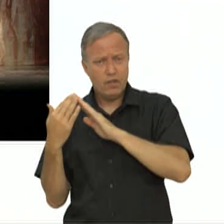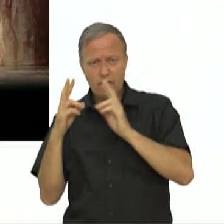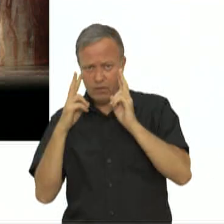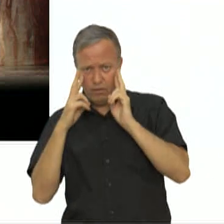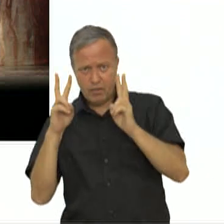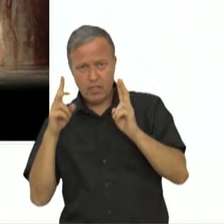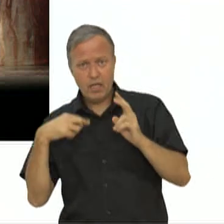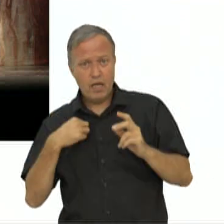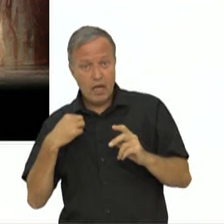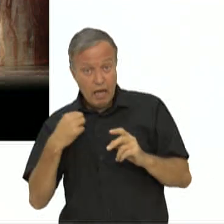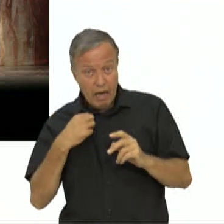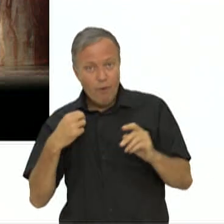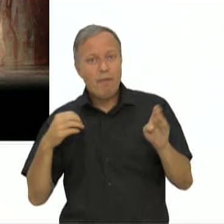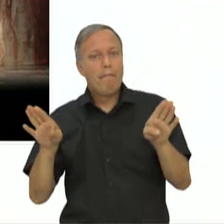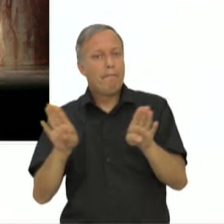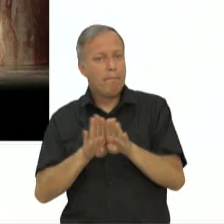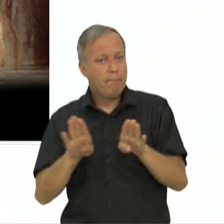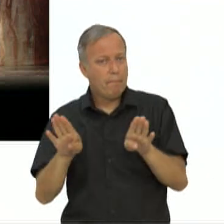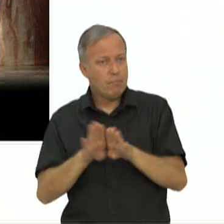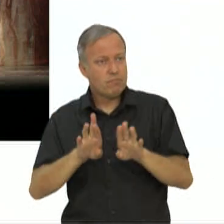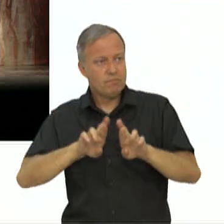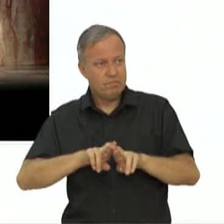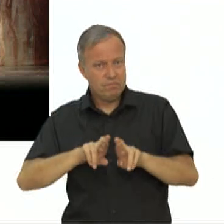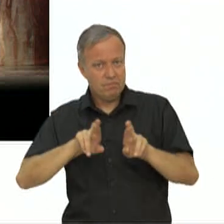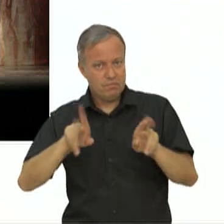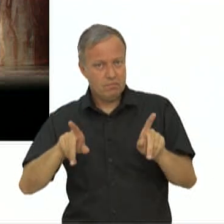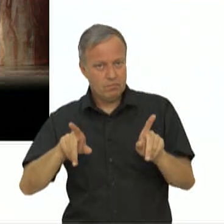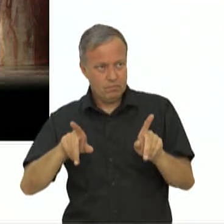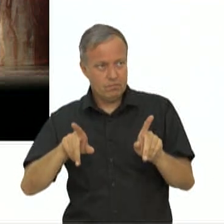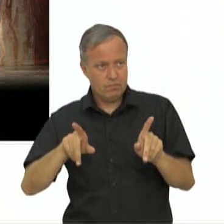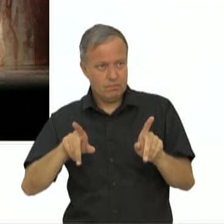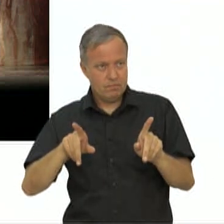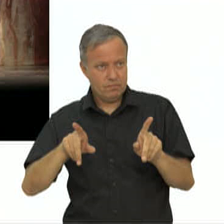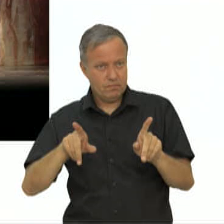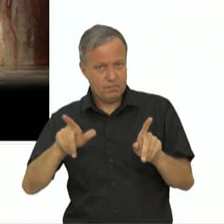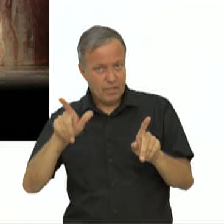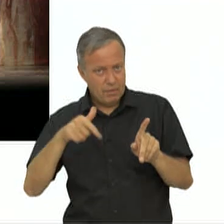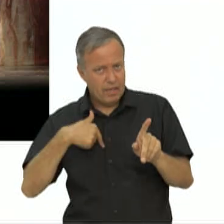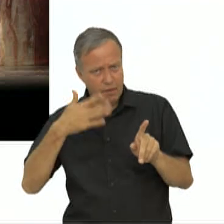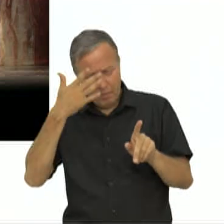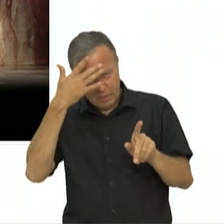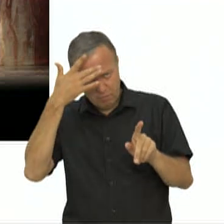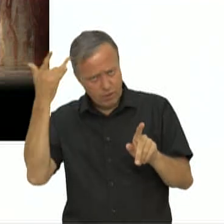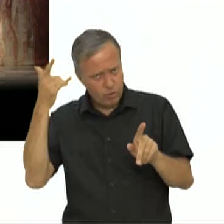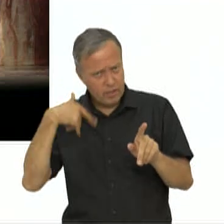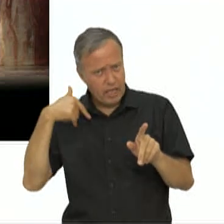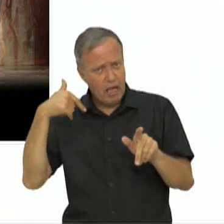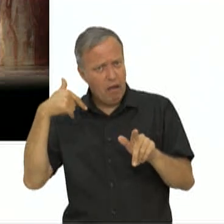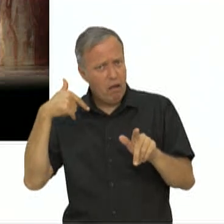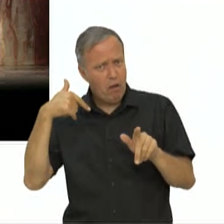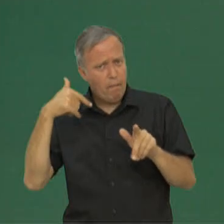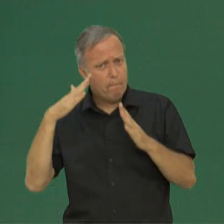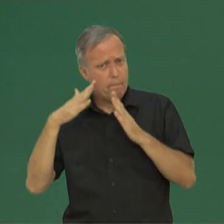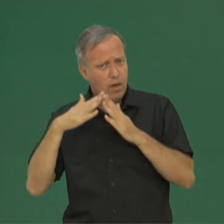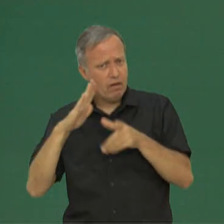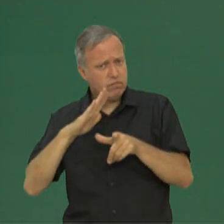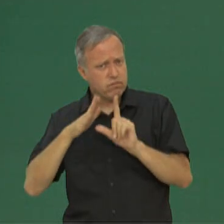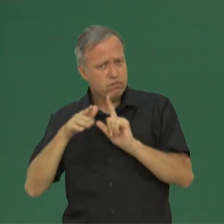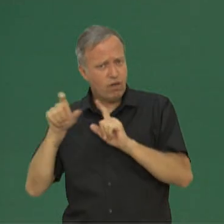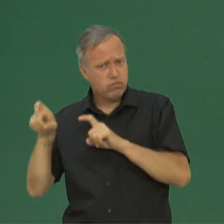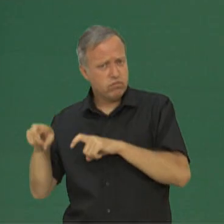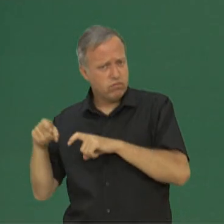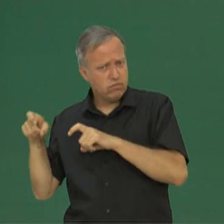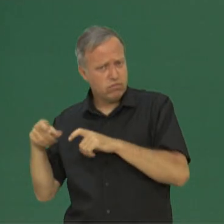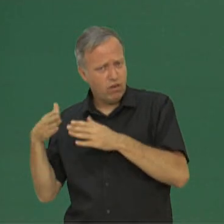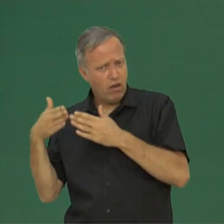outro que a gente viu, né? O figurino ali parece um figurino mais camponês, né? Dá para ligar com o cenário. Então, o